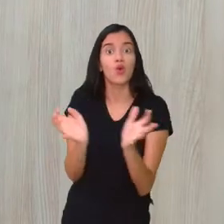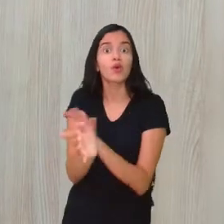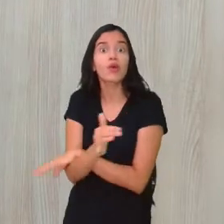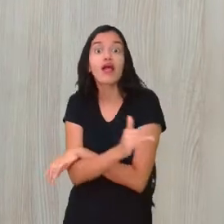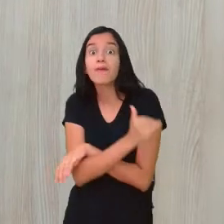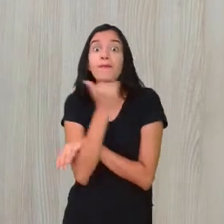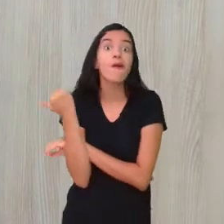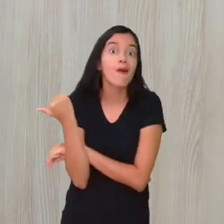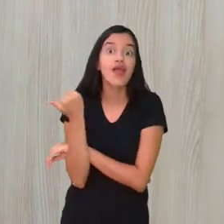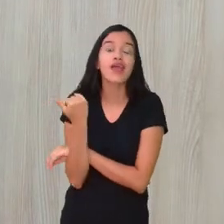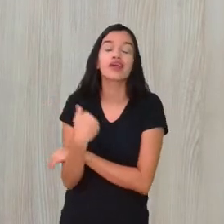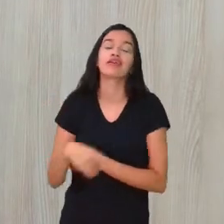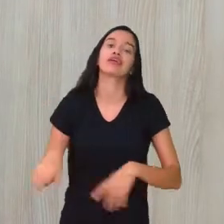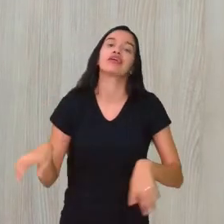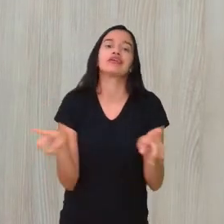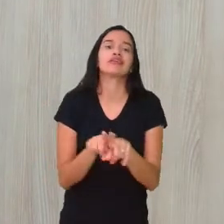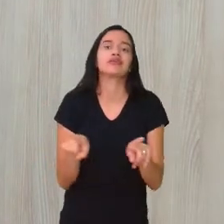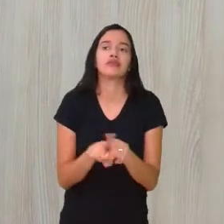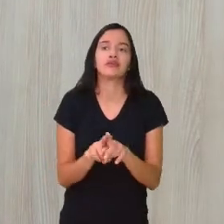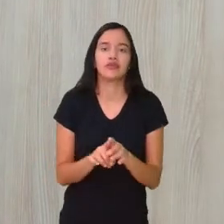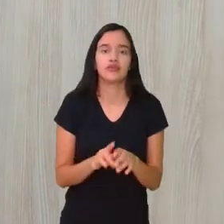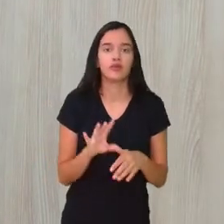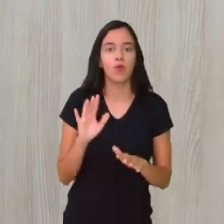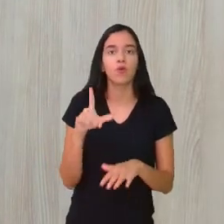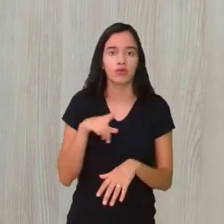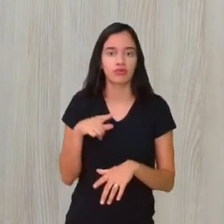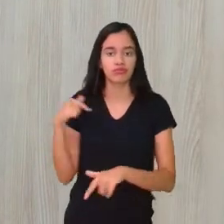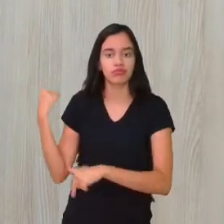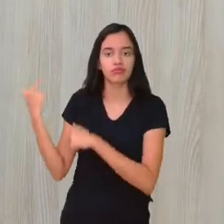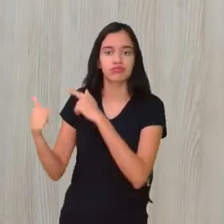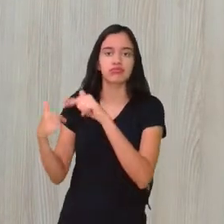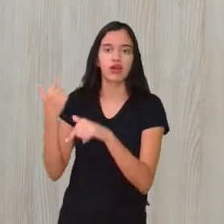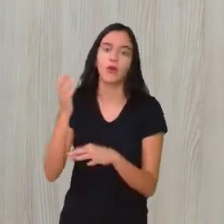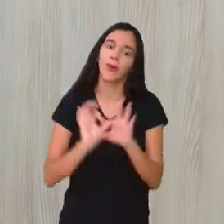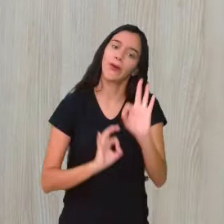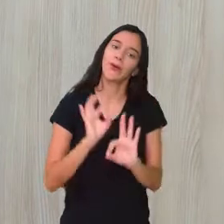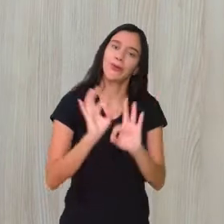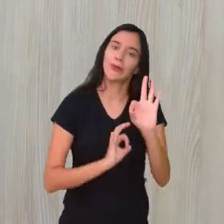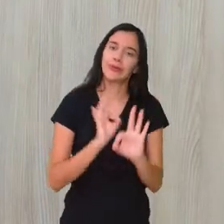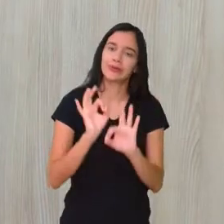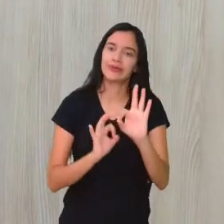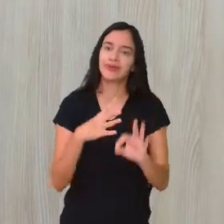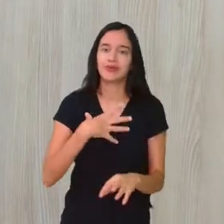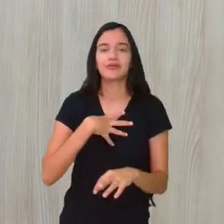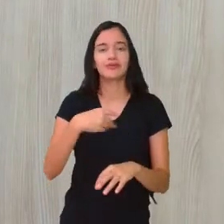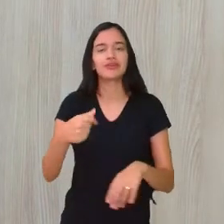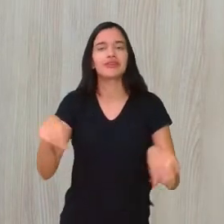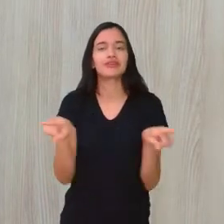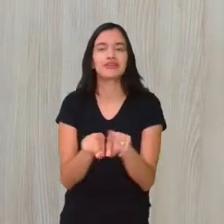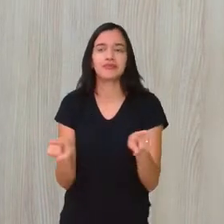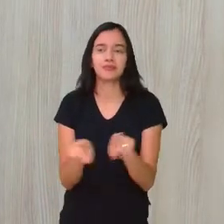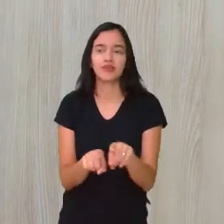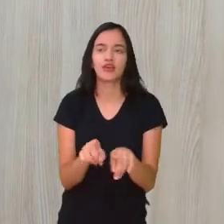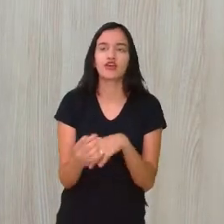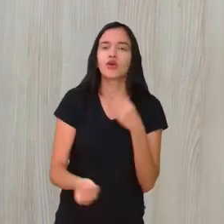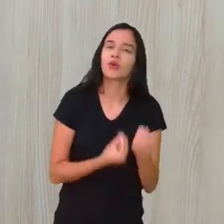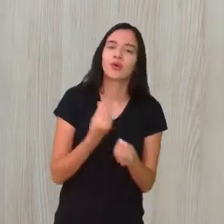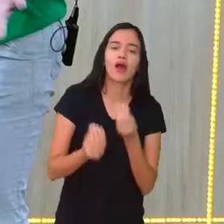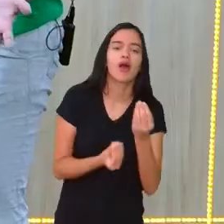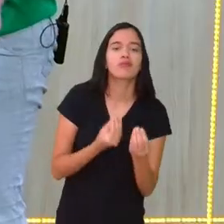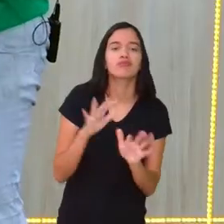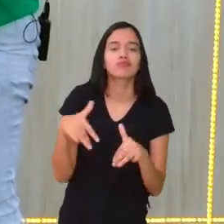morrer. Aí, inclusive, quando ele tinha descendentes, preparava o filho para ser o Arlequim também. O Arlequim também, era como se fosse uma coisa